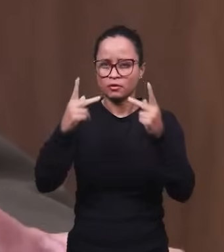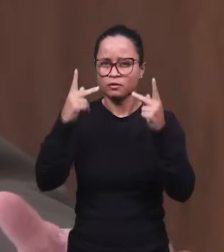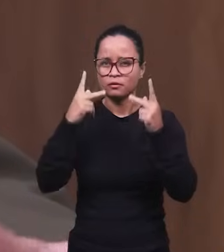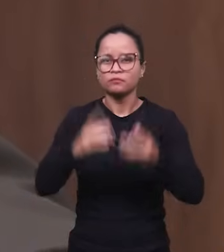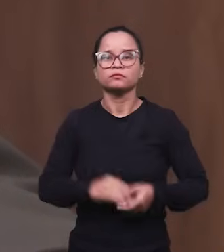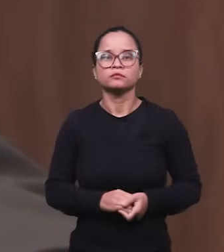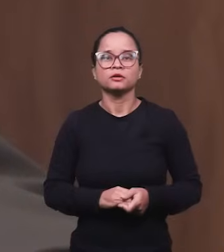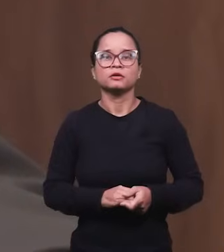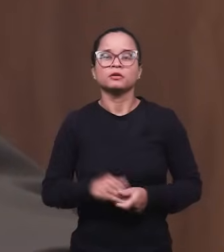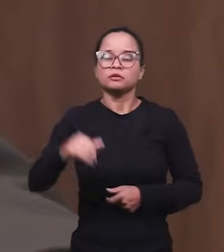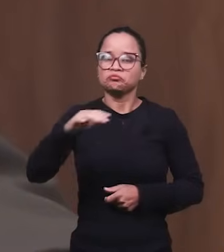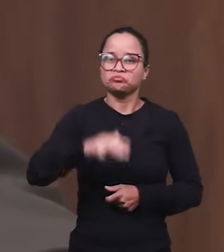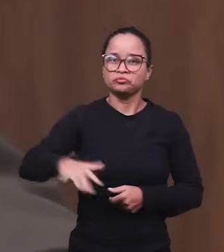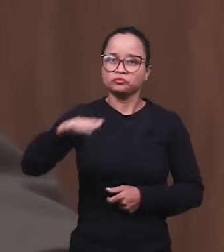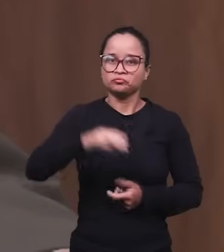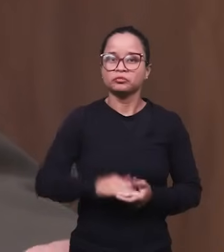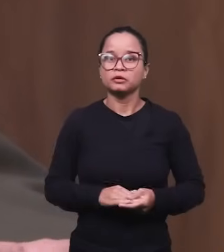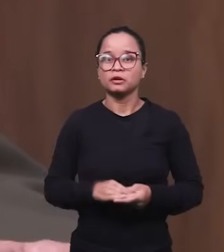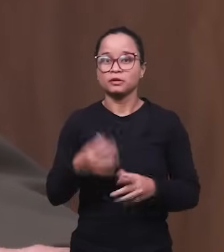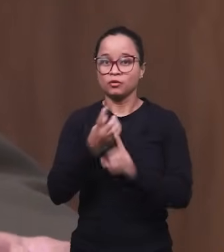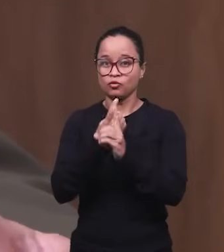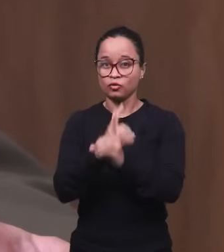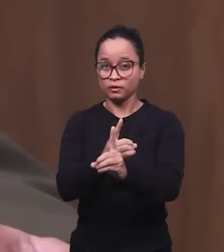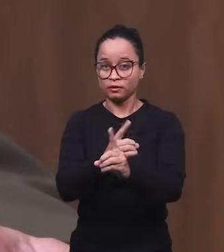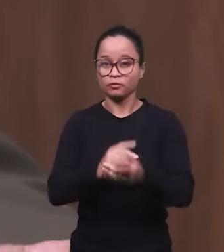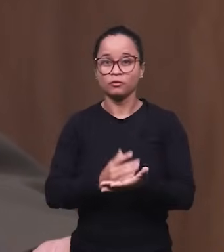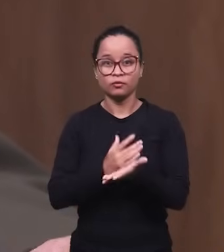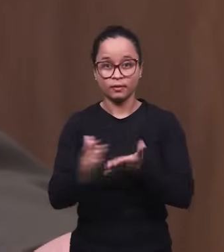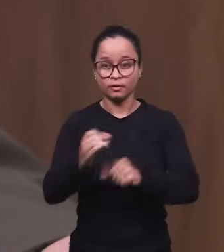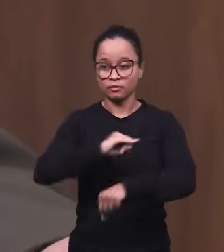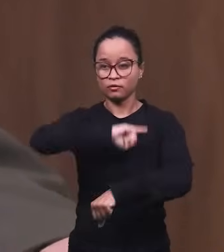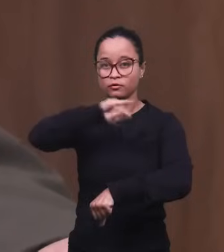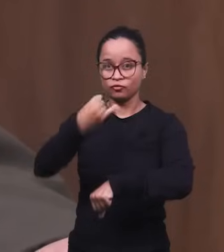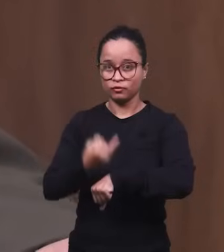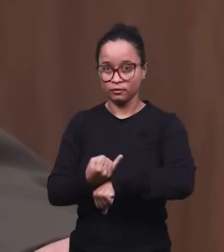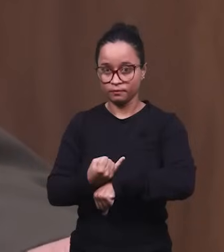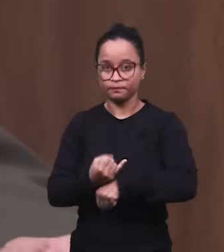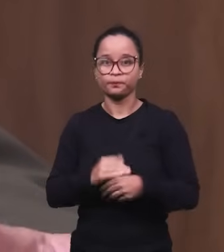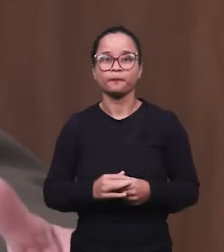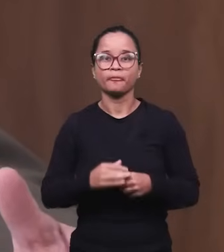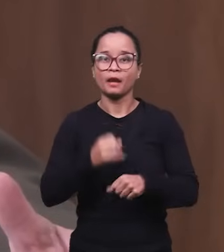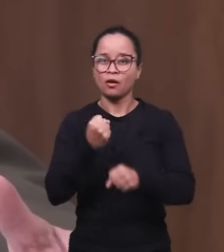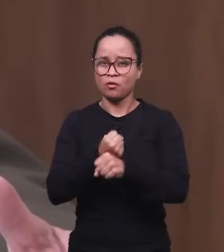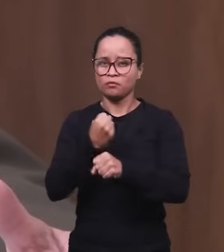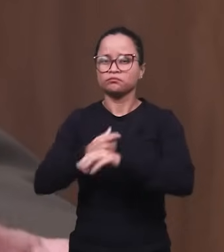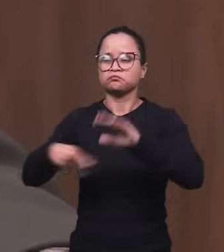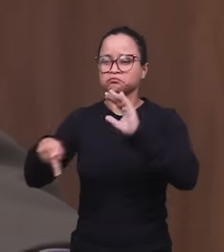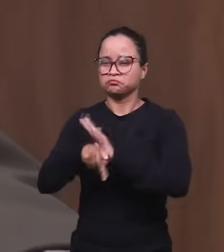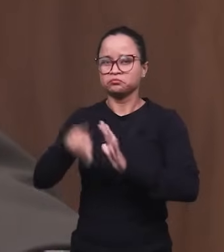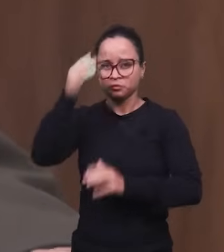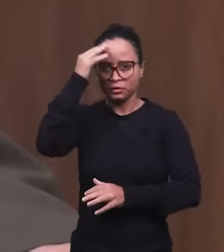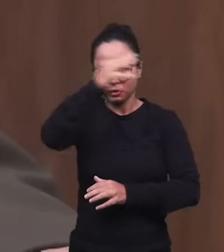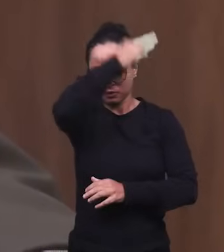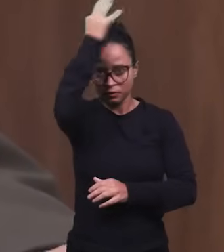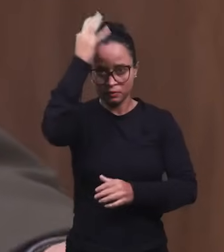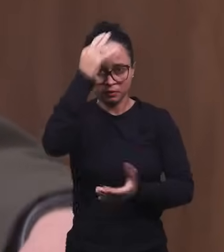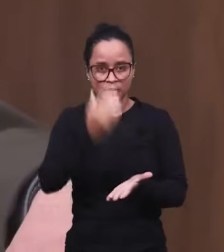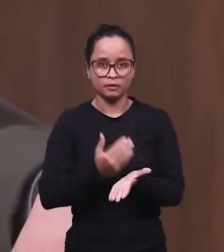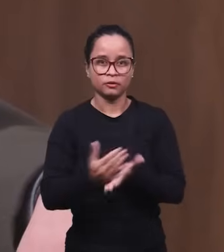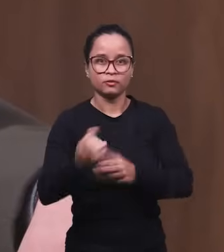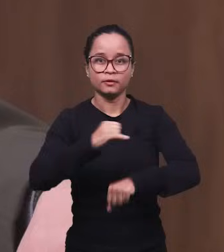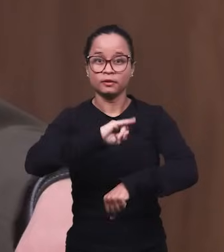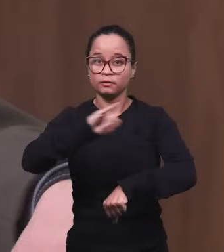como obra, né, de forma geral, e os discípulos no início iniciaram em Jerusalém. A obra do Espírito Santo, ela começa